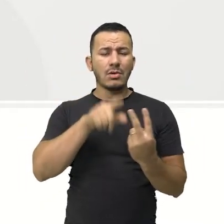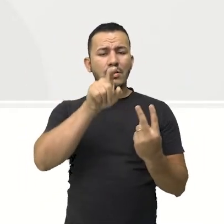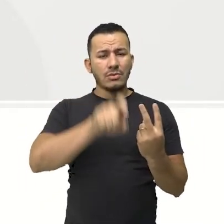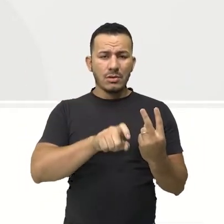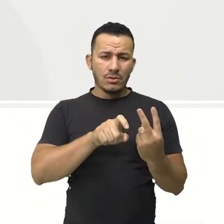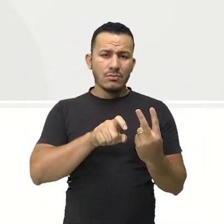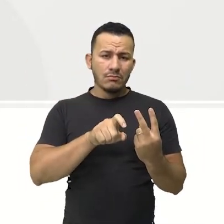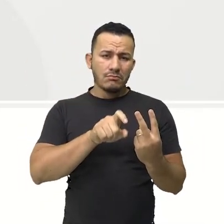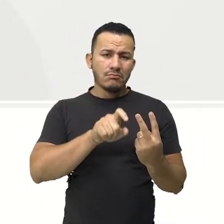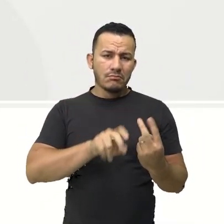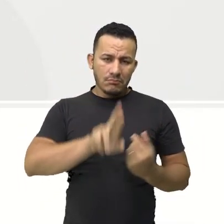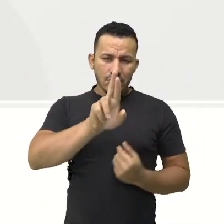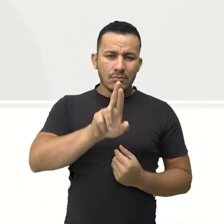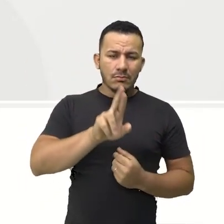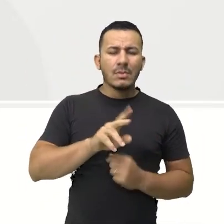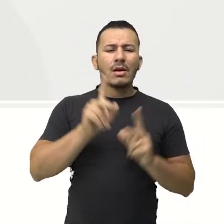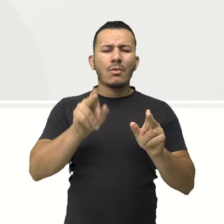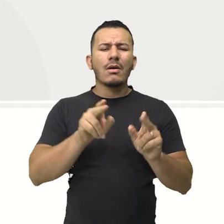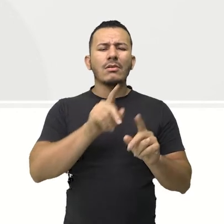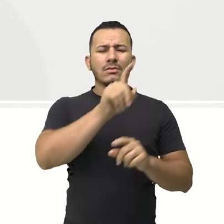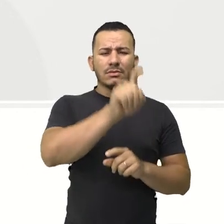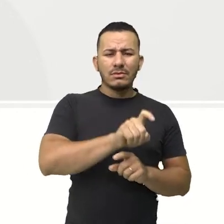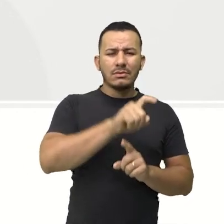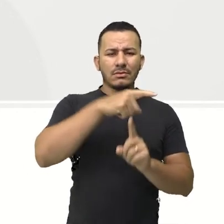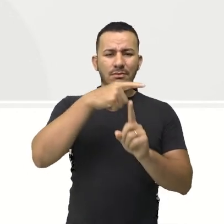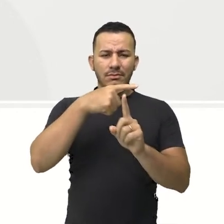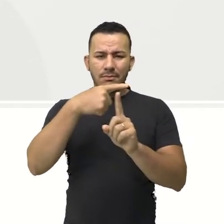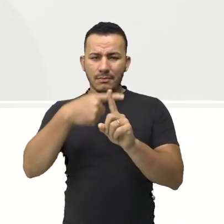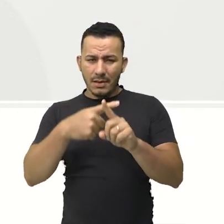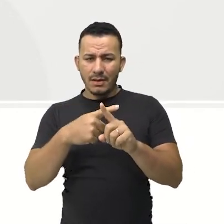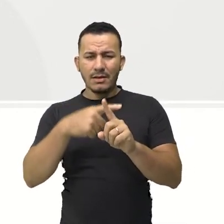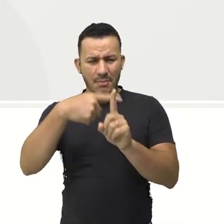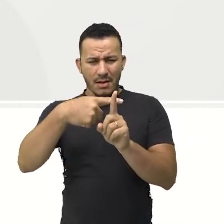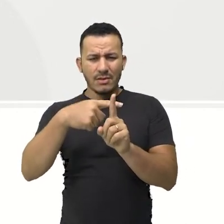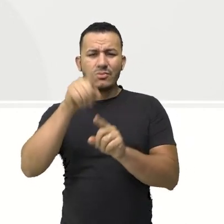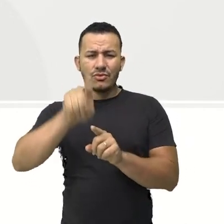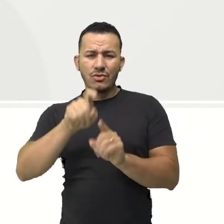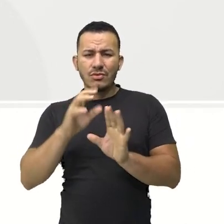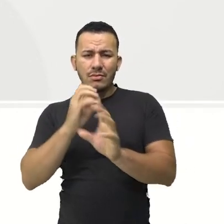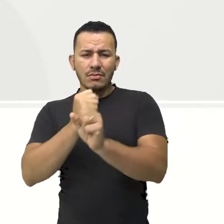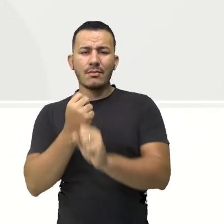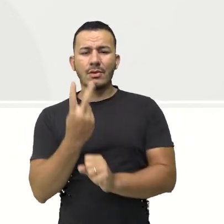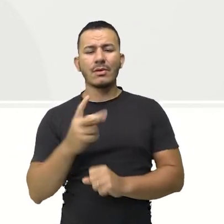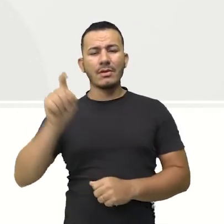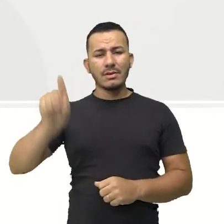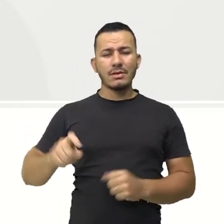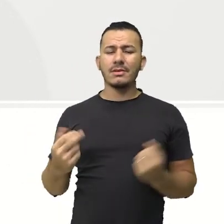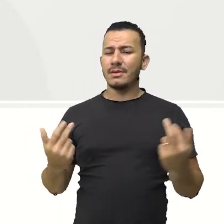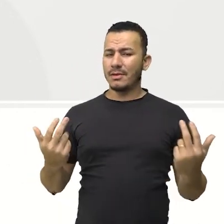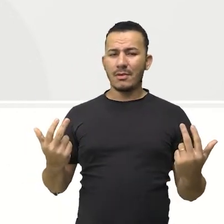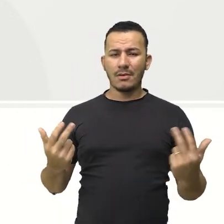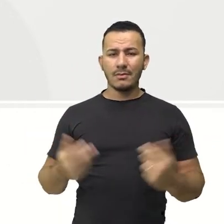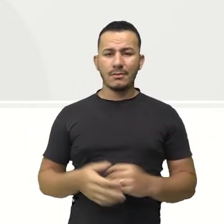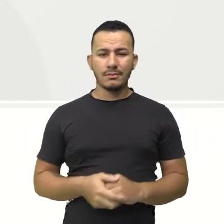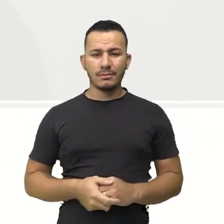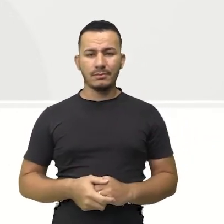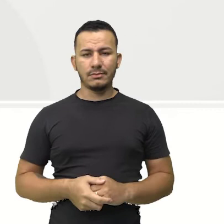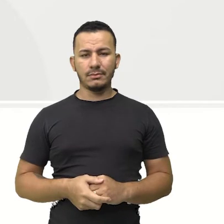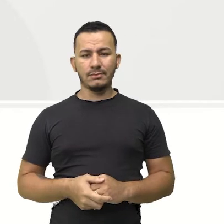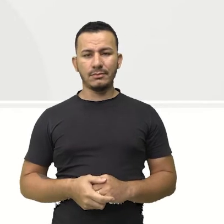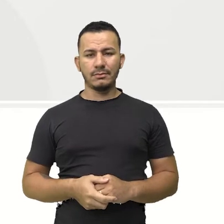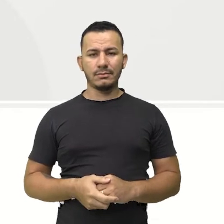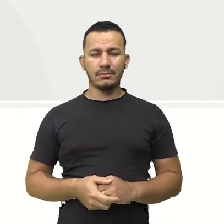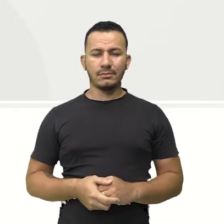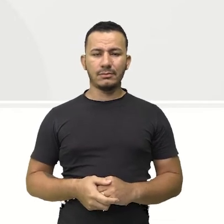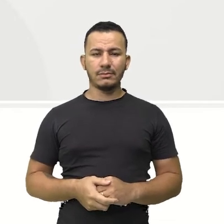coisa a gente pensar assim, ó. X mais x, tá legal? O capacete, 2 capacetes. É a mesma ideia de x mais x,